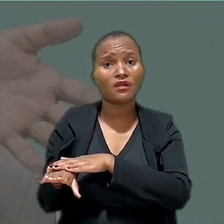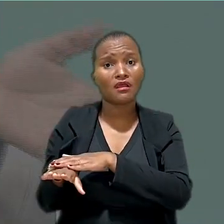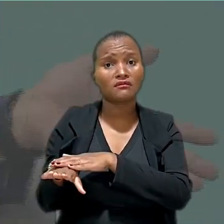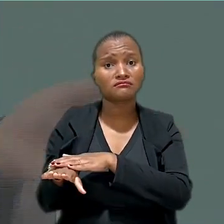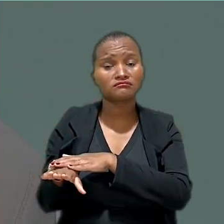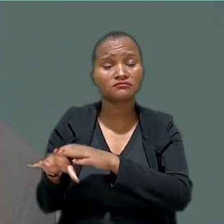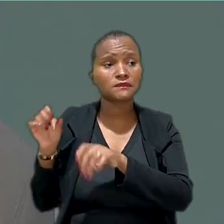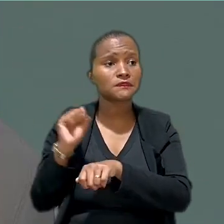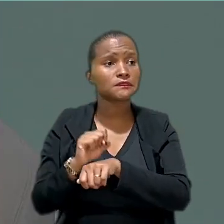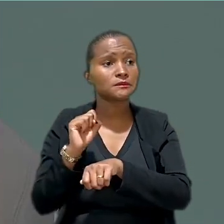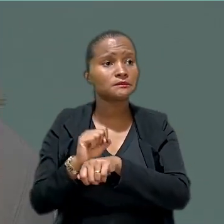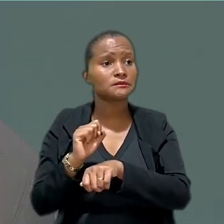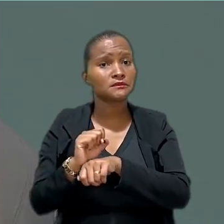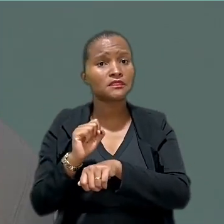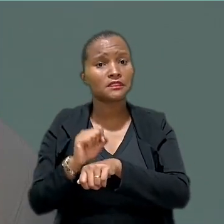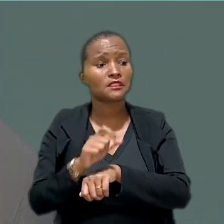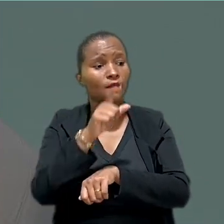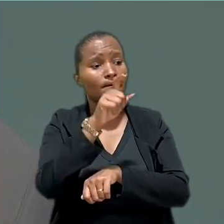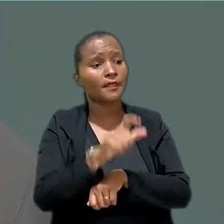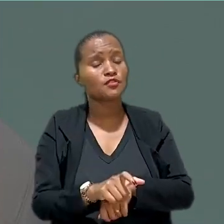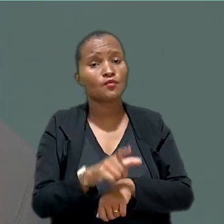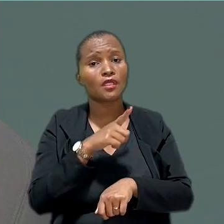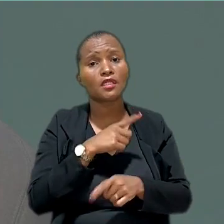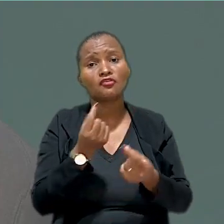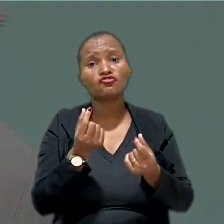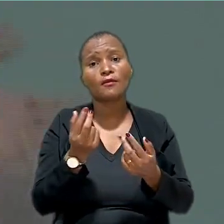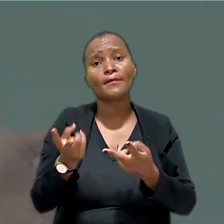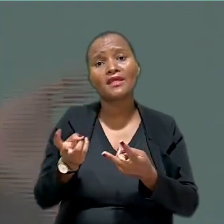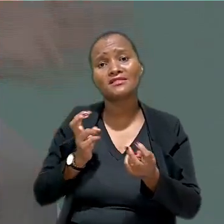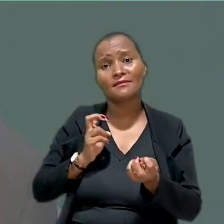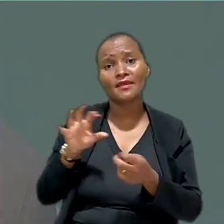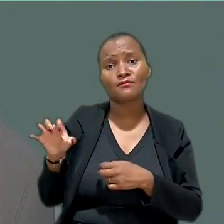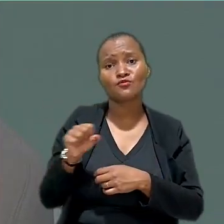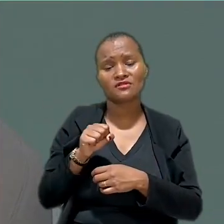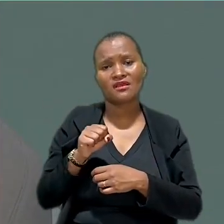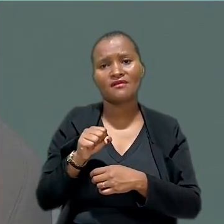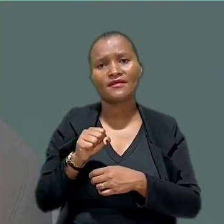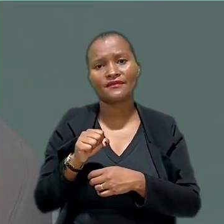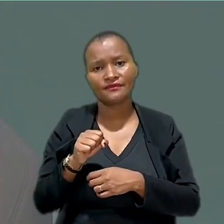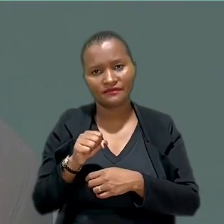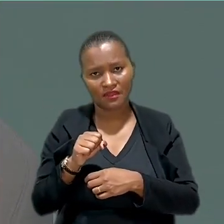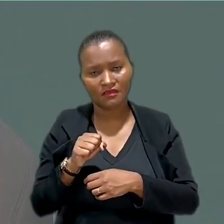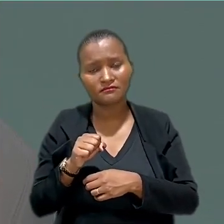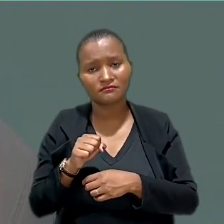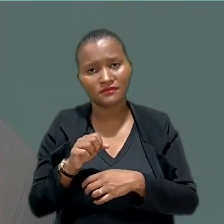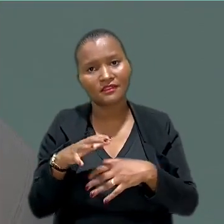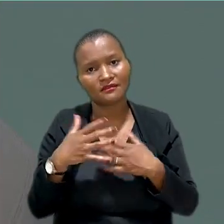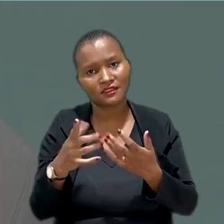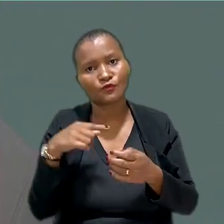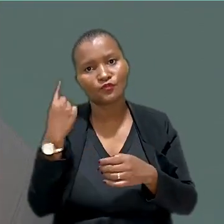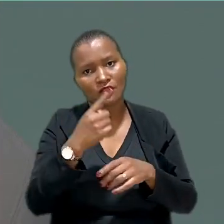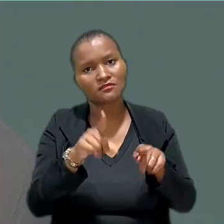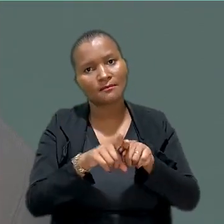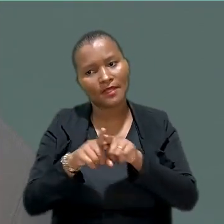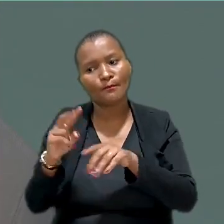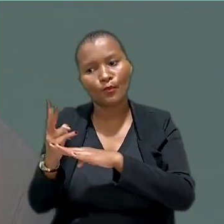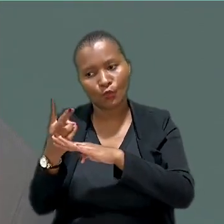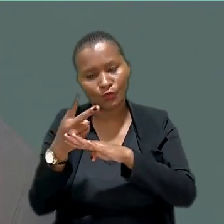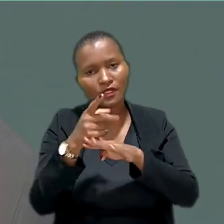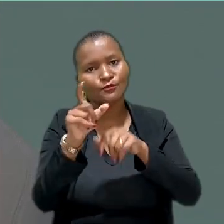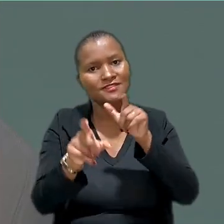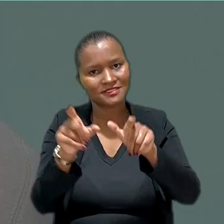guardado, é verdade, guardado, esperando esse credor. Então, é o caminho inverso, como eu disse há pouco, de buscar essas